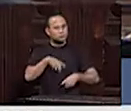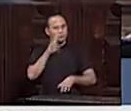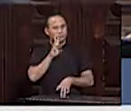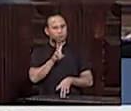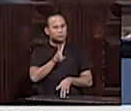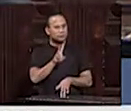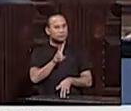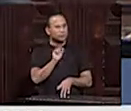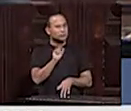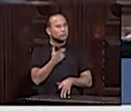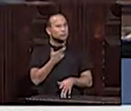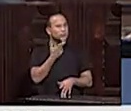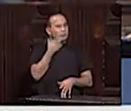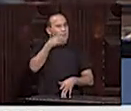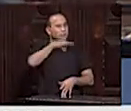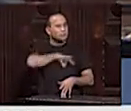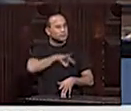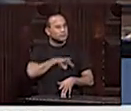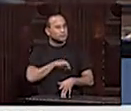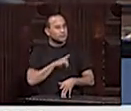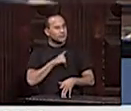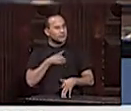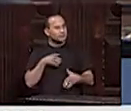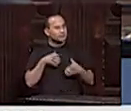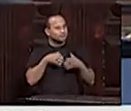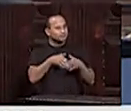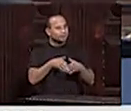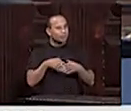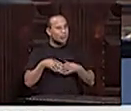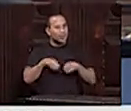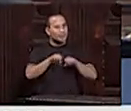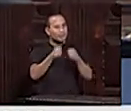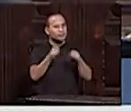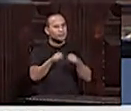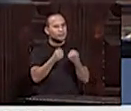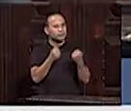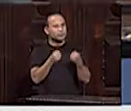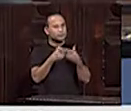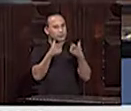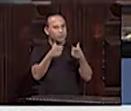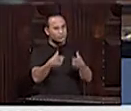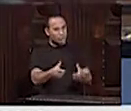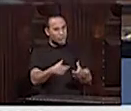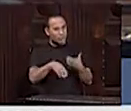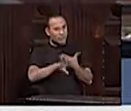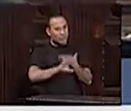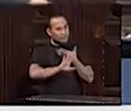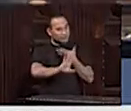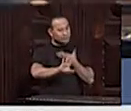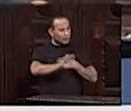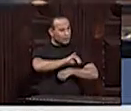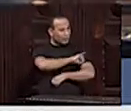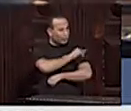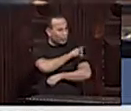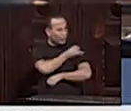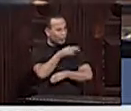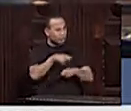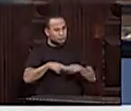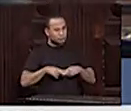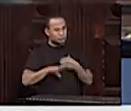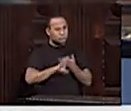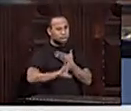efetiva de a L'Oréal, que está instalado ali na Pavuna, se afastar do Rio de Janeiro, se afastar do